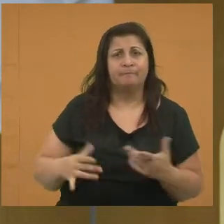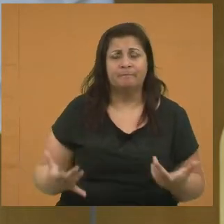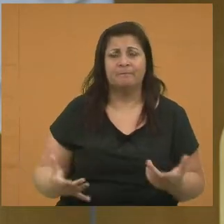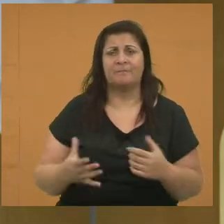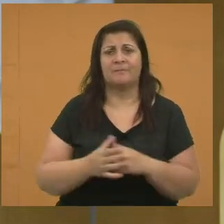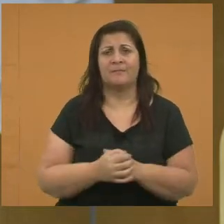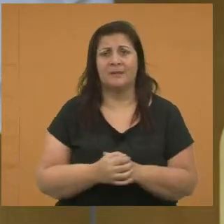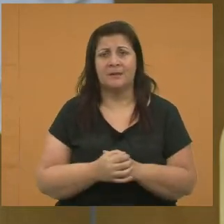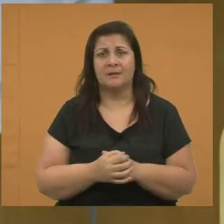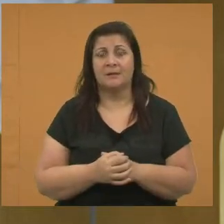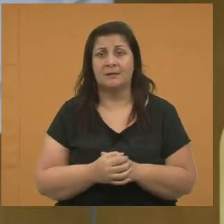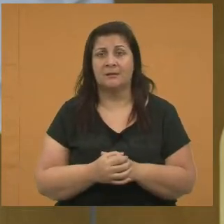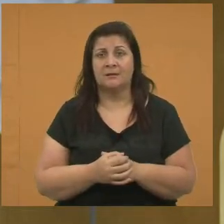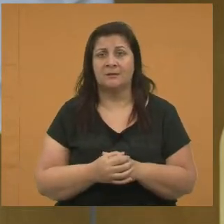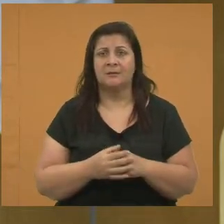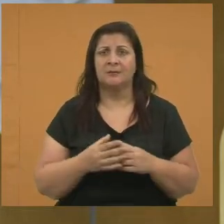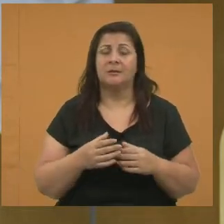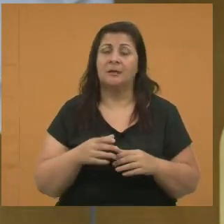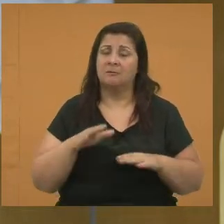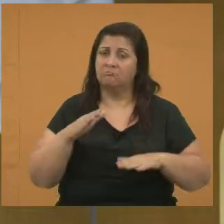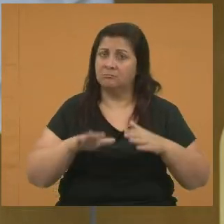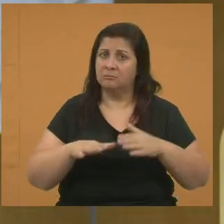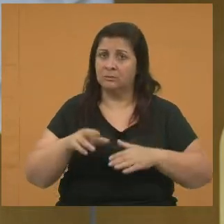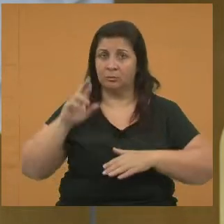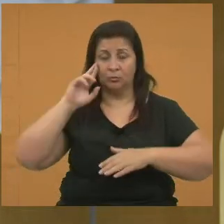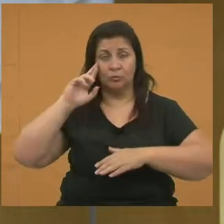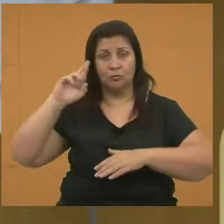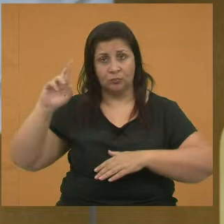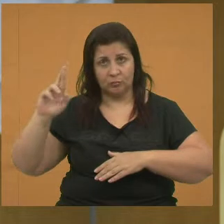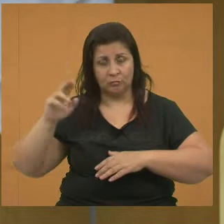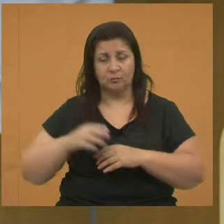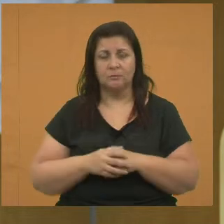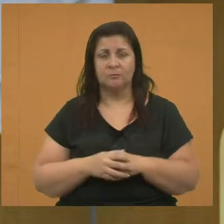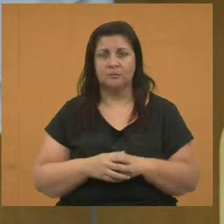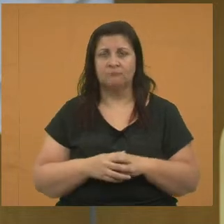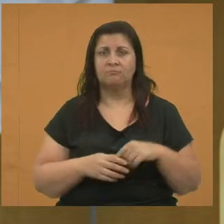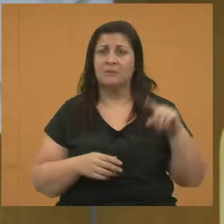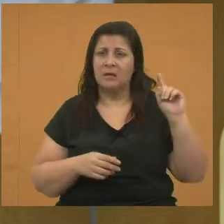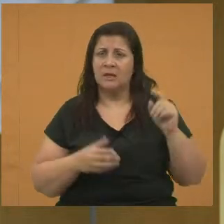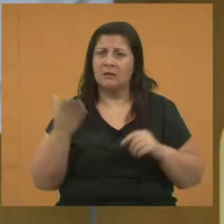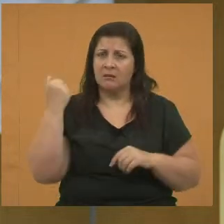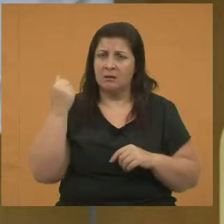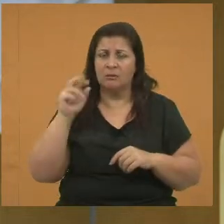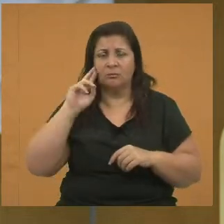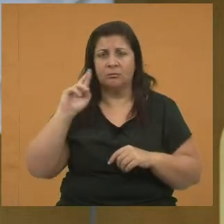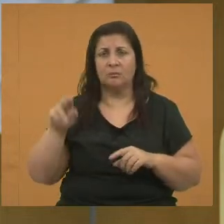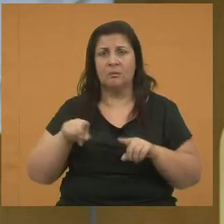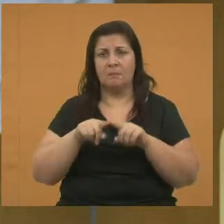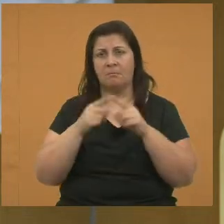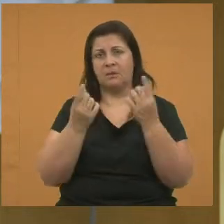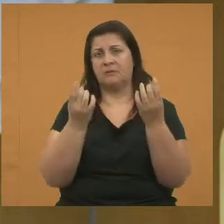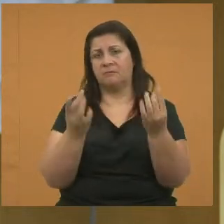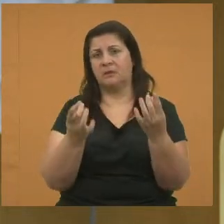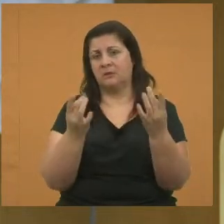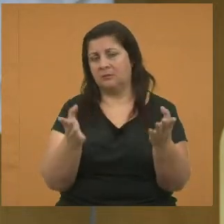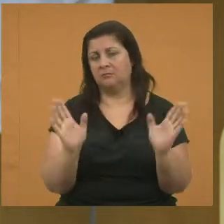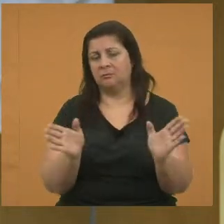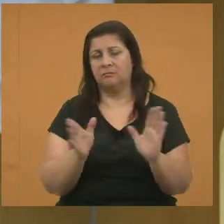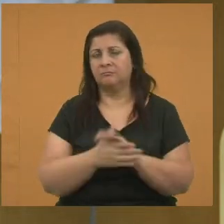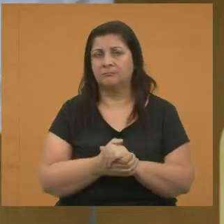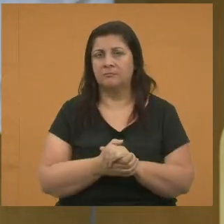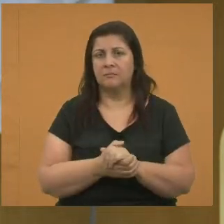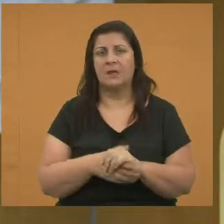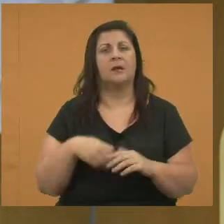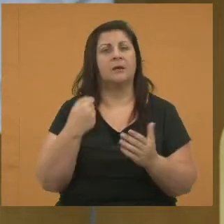tem muitos que têm aí seu estabelecimento próprio, o meu caso também era um estabelecimento próprio, mas que é uma luta muito